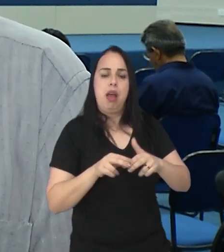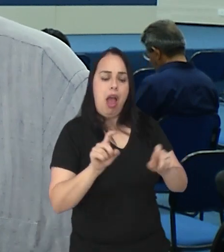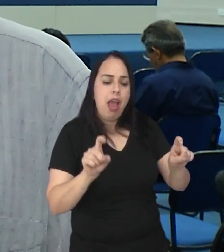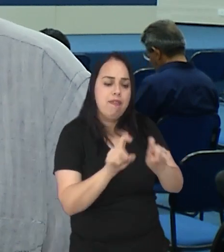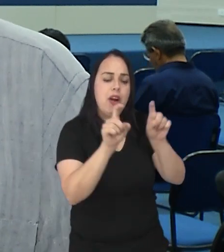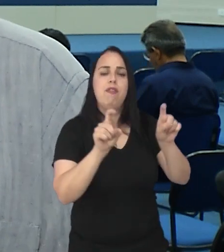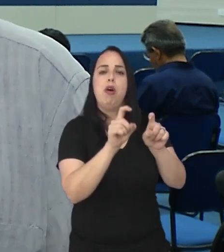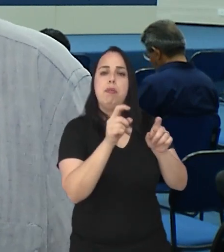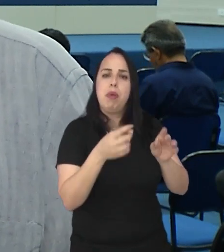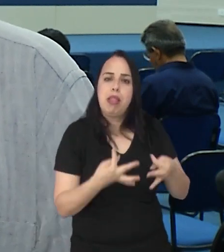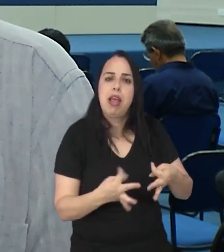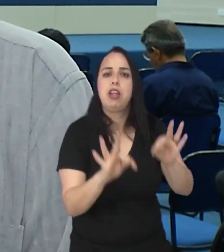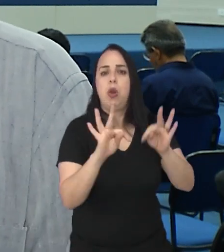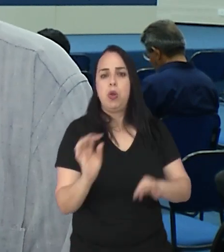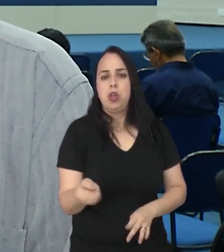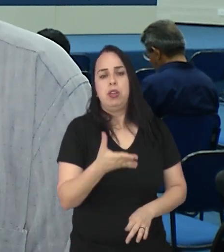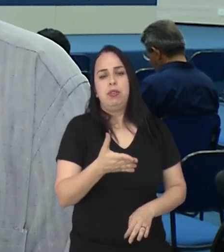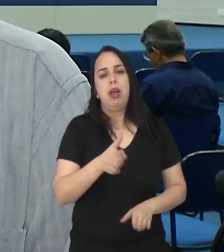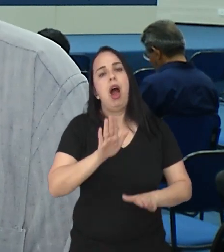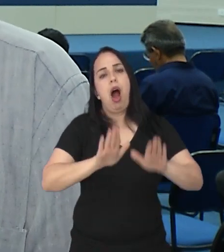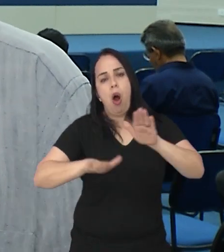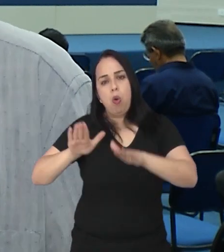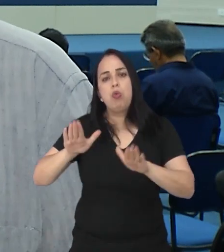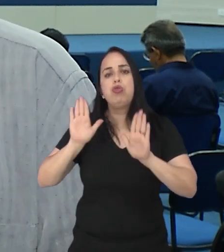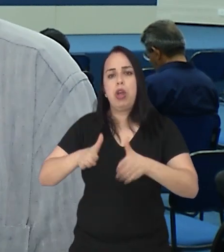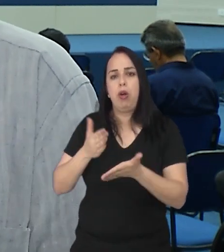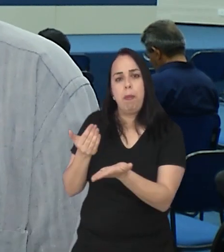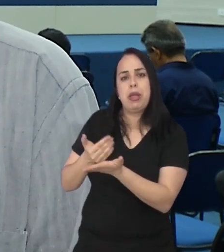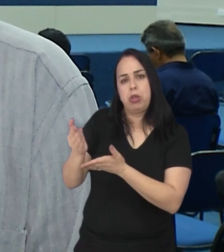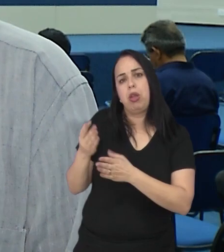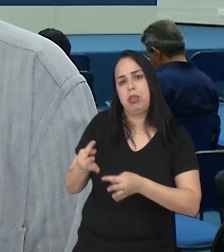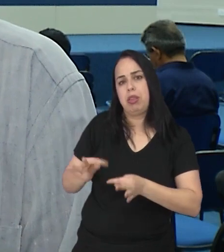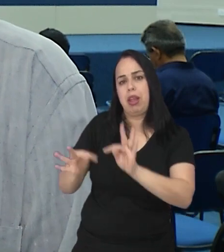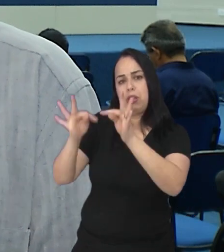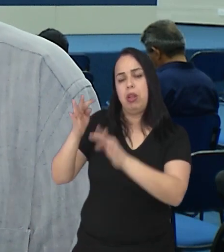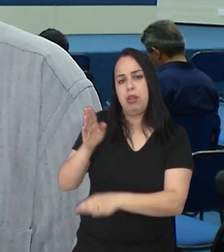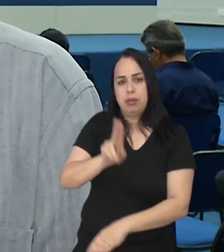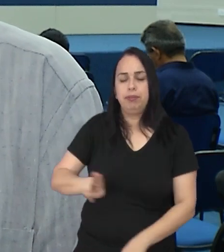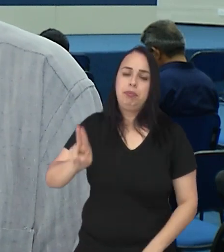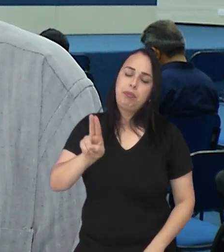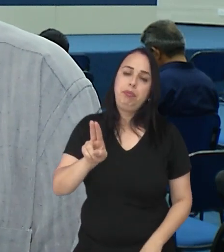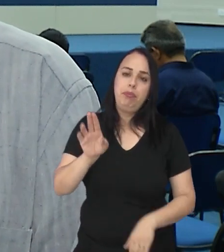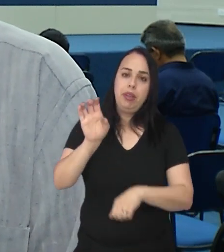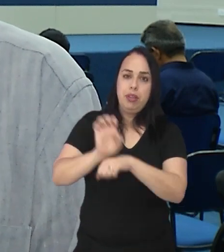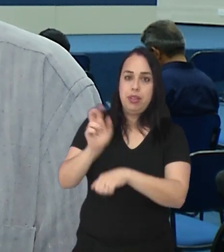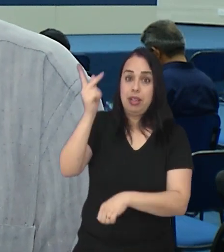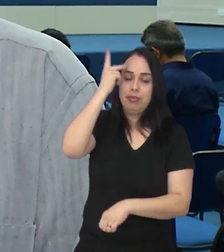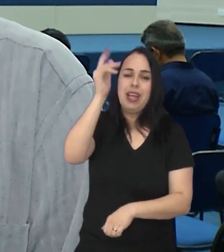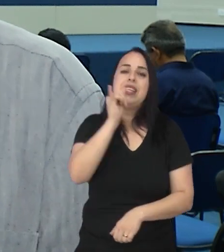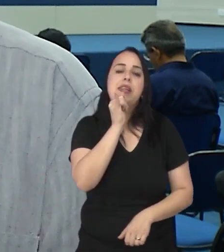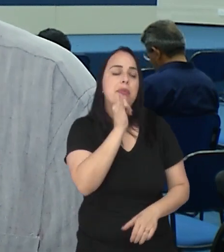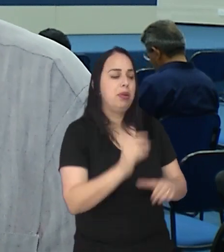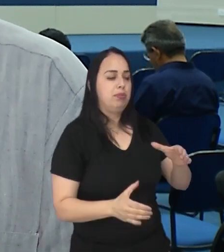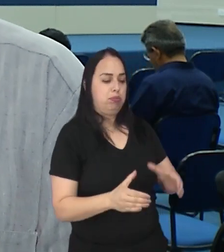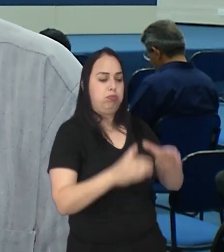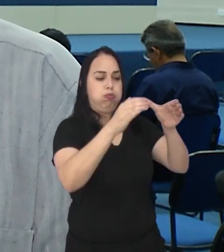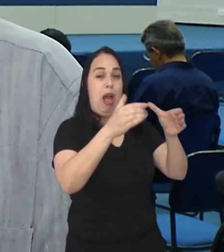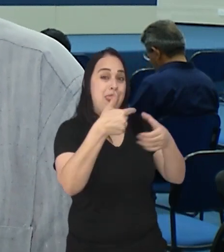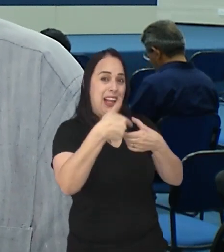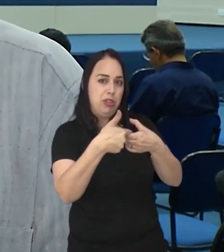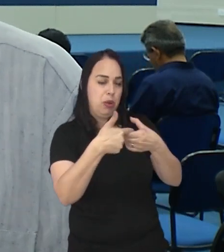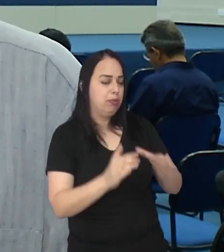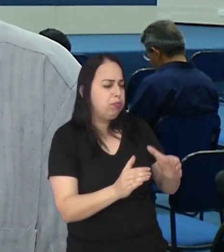isso. Alguns processos já começam a estar funcionando, né, no próprio estado de São Paulo. Um exemplo é a bomba de